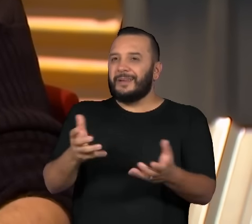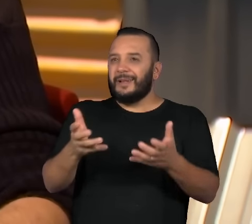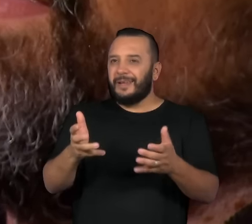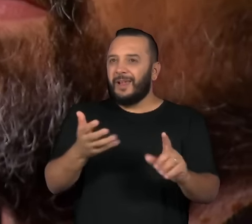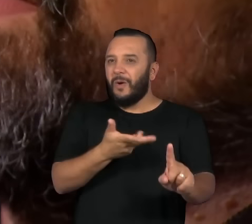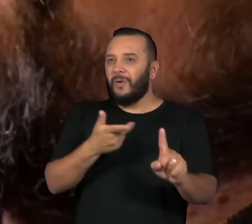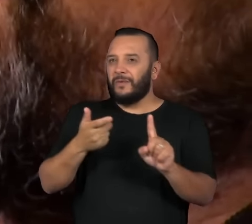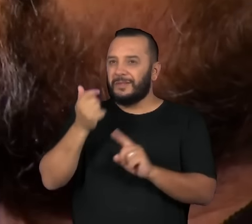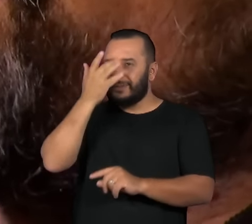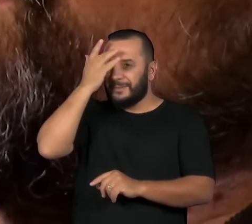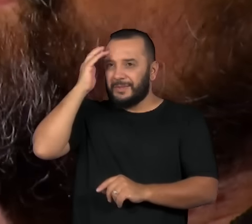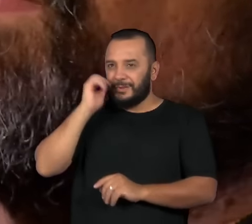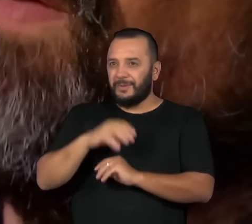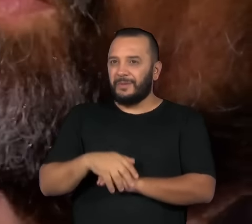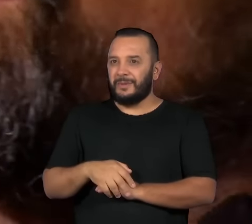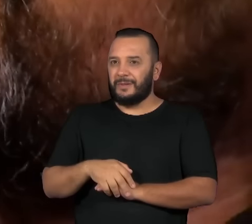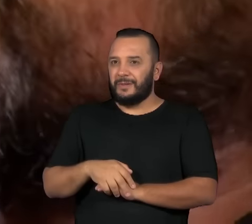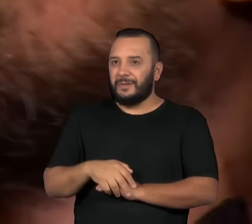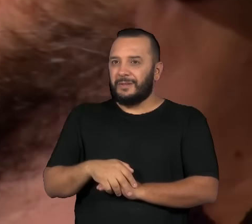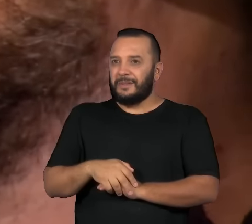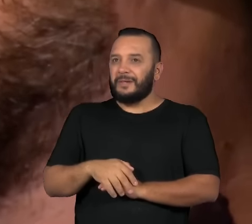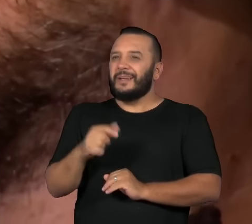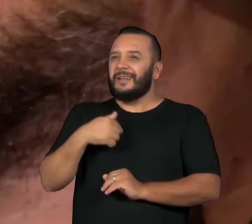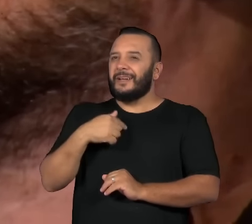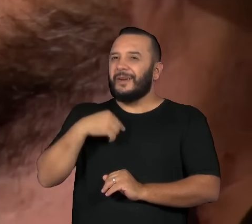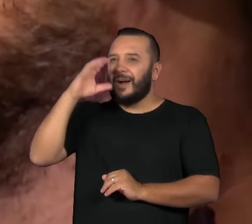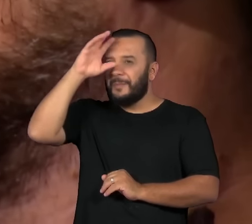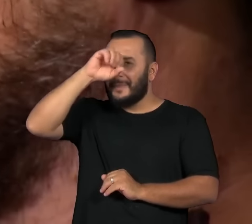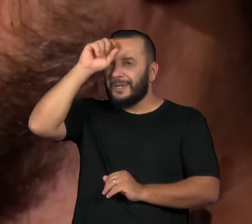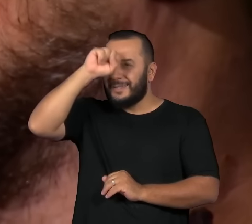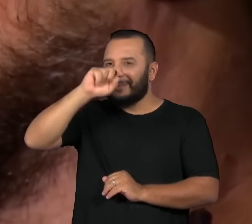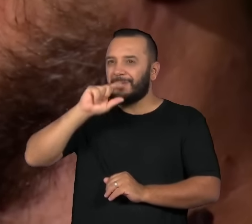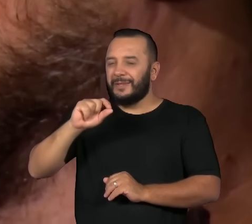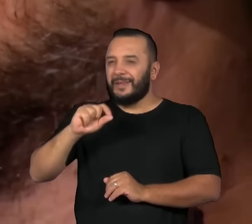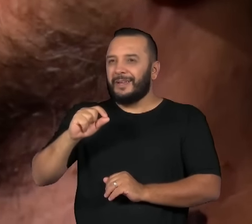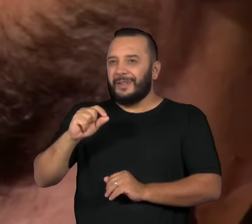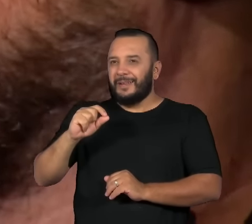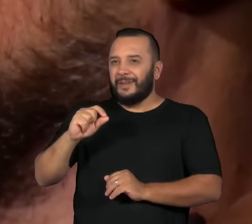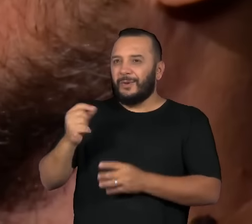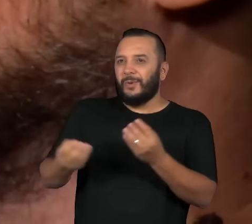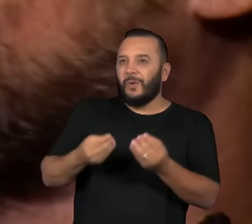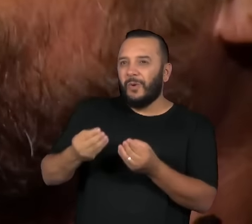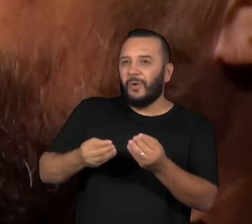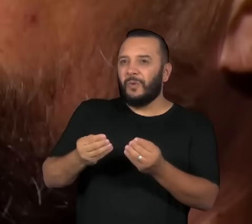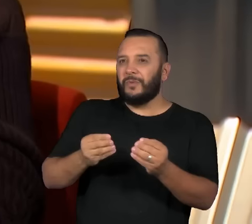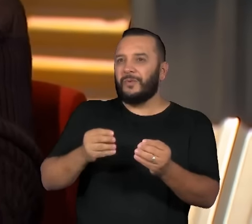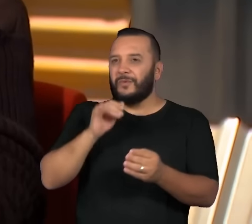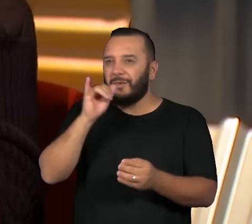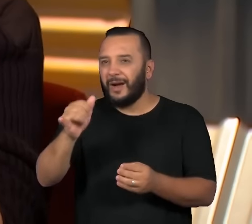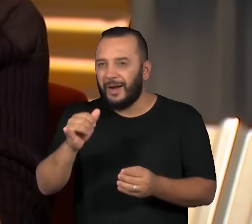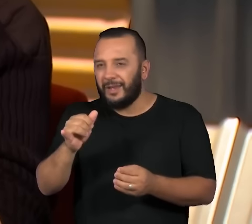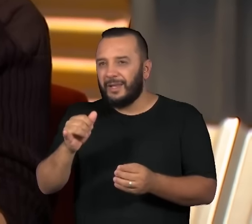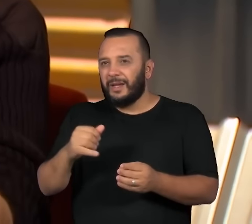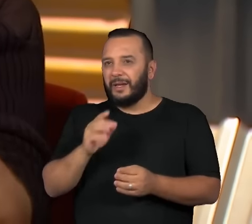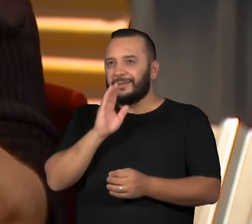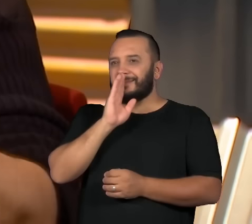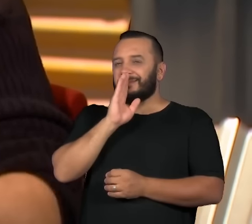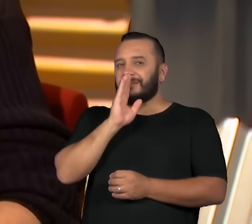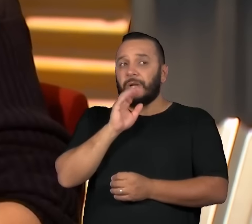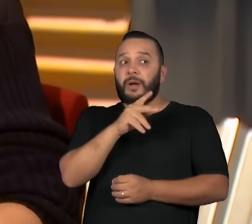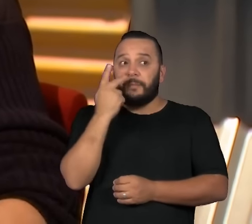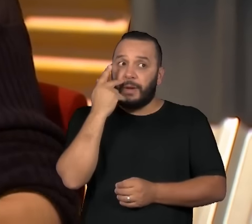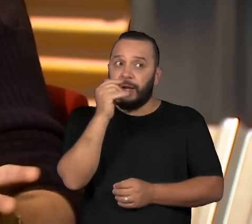né? Então, com eles eu aprendo isso e muito dessa coisa de reeducação, né? O que se fala, o que não fala. Ô pai, não pode falar isso